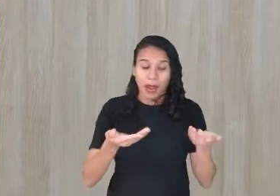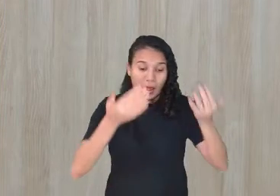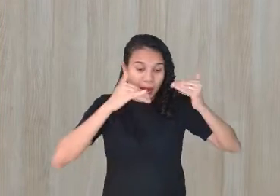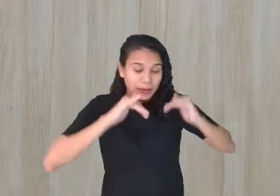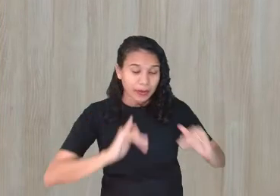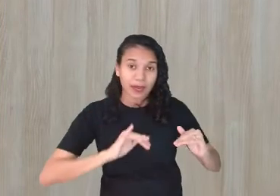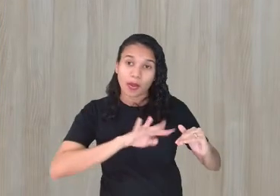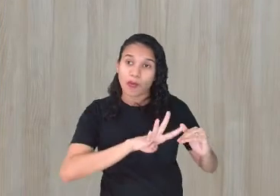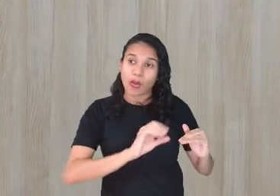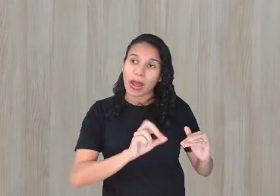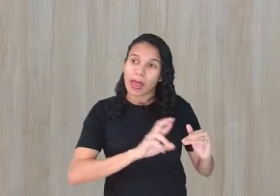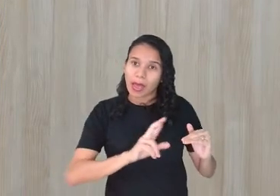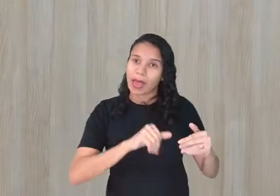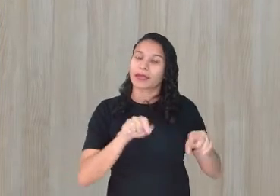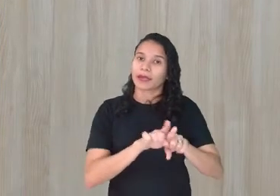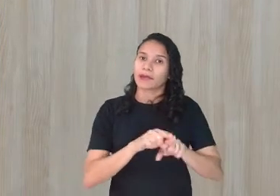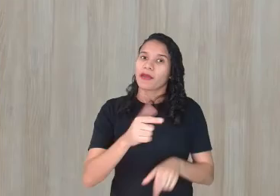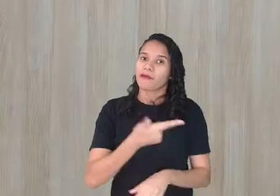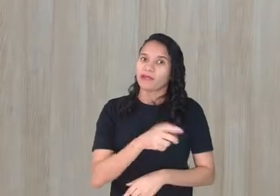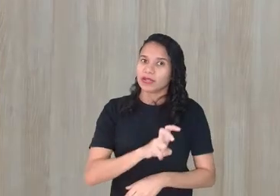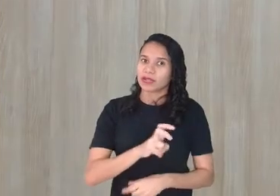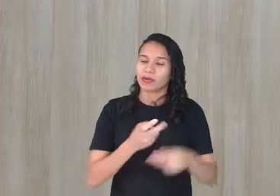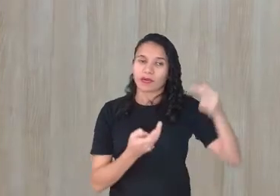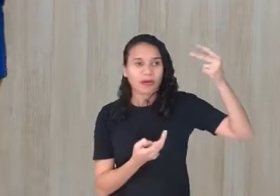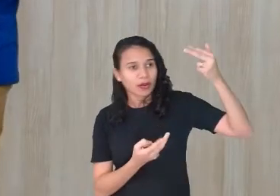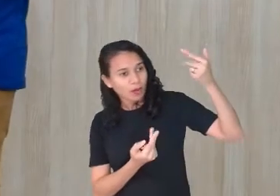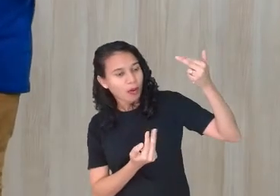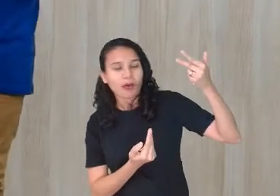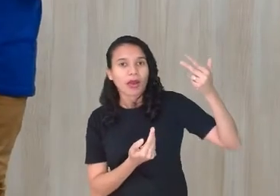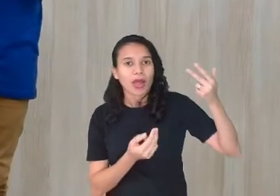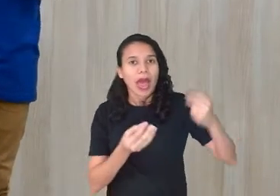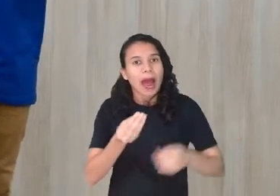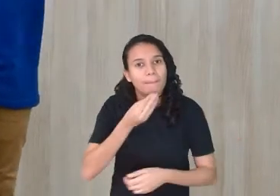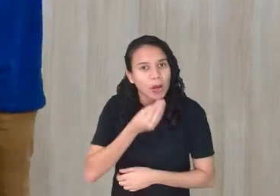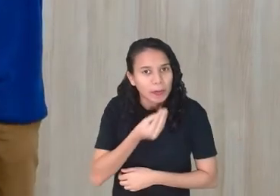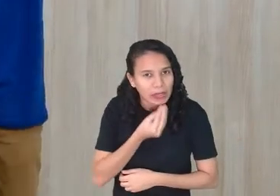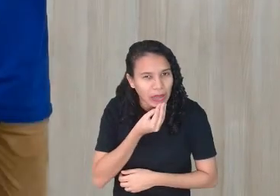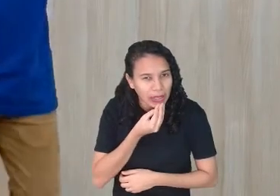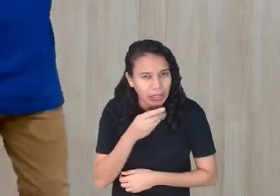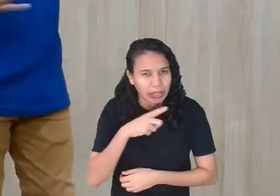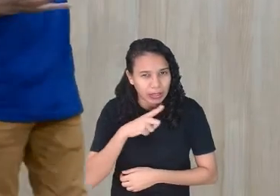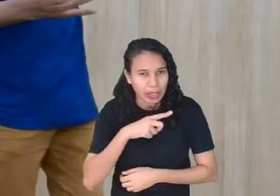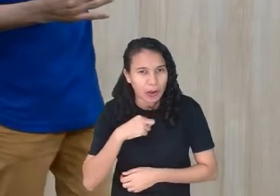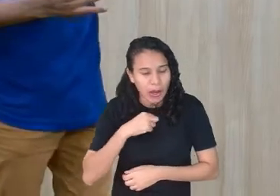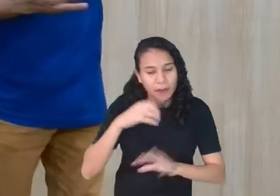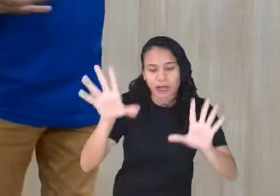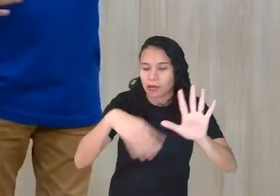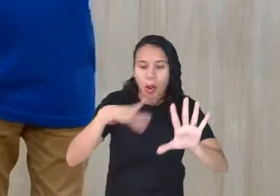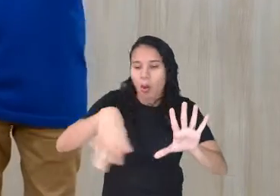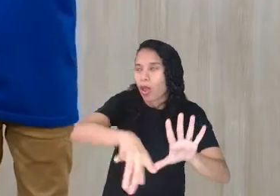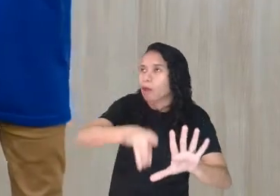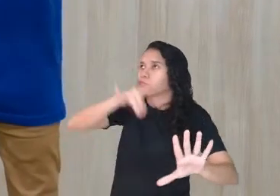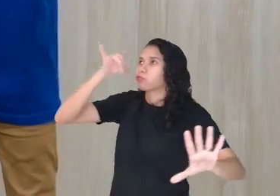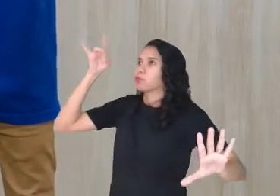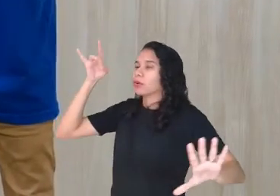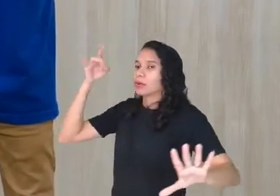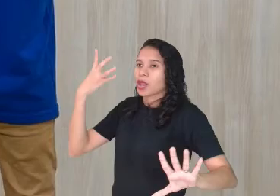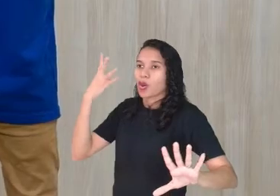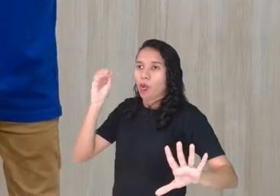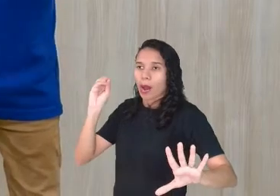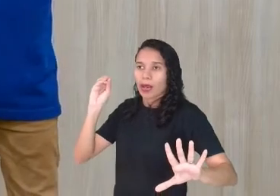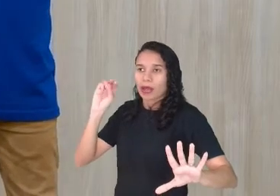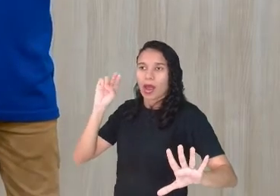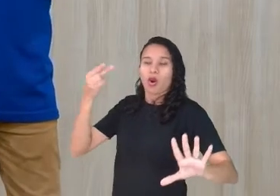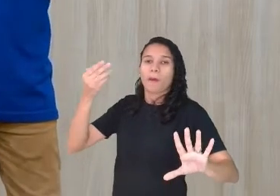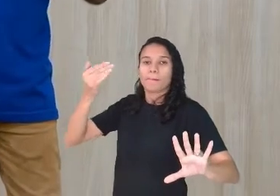aqui, de R$40, também tem 25 camisas. Então, a probabilidade de eu pegar uma camisa, aleatoriamente, ou de R$40,